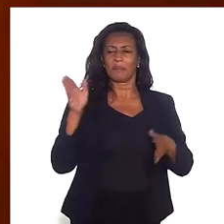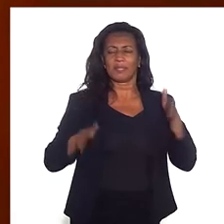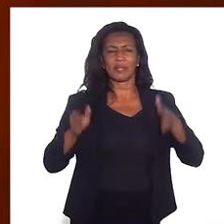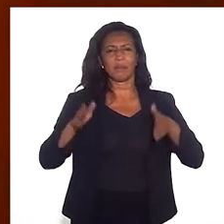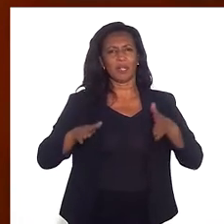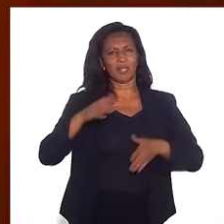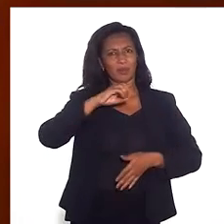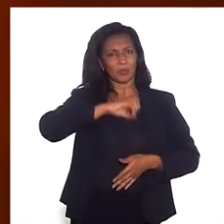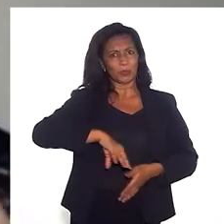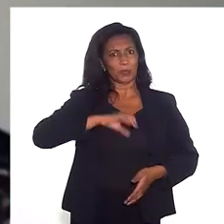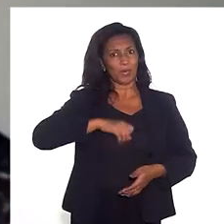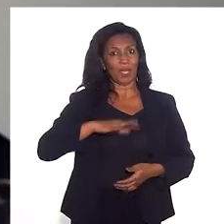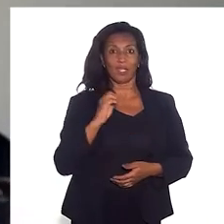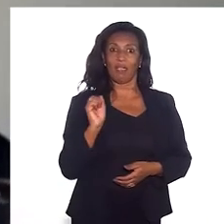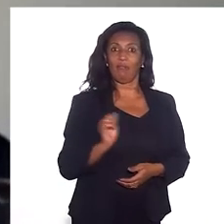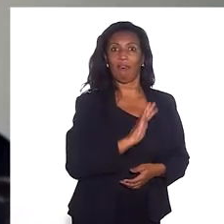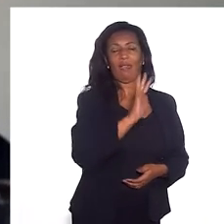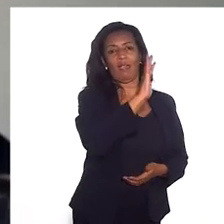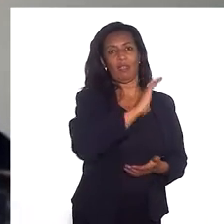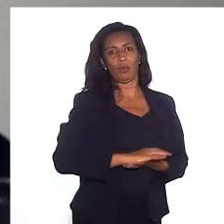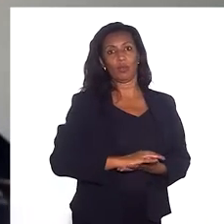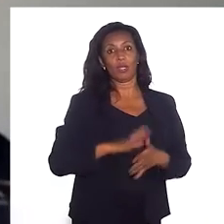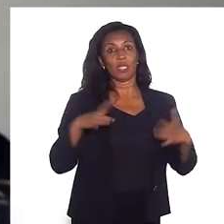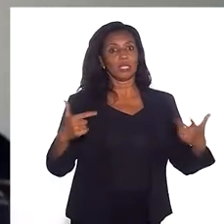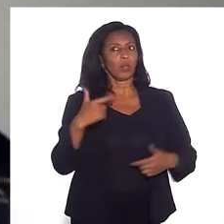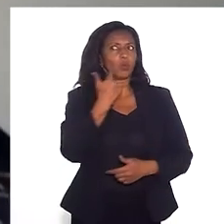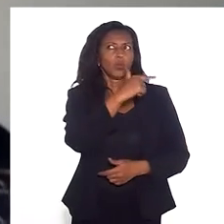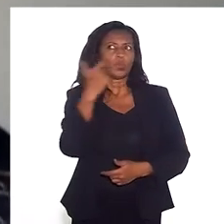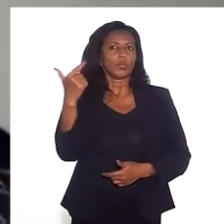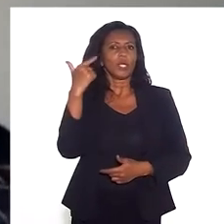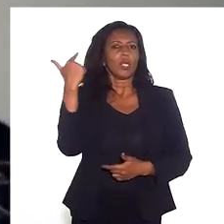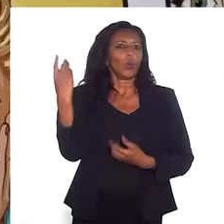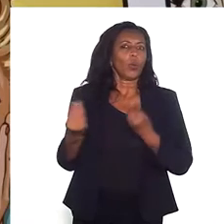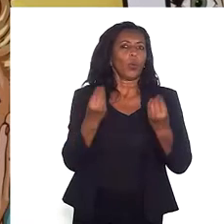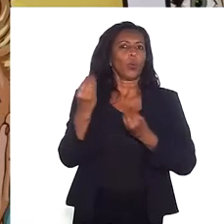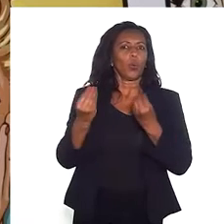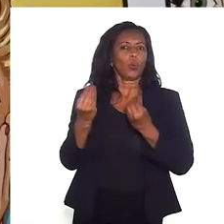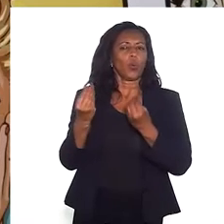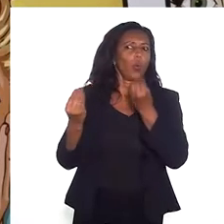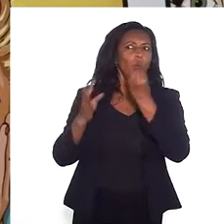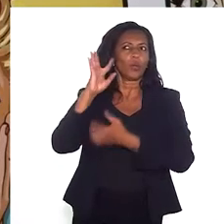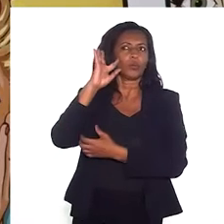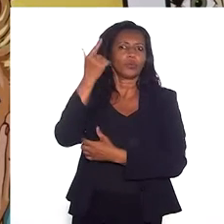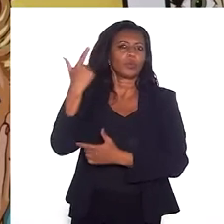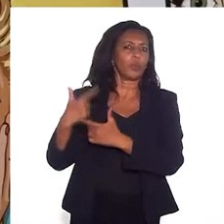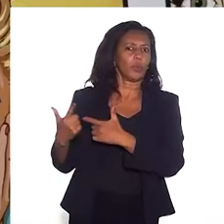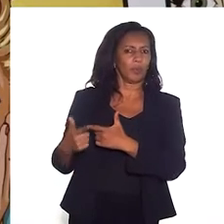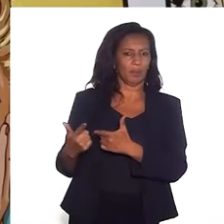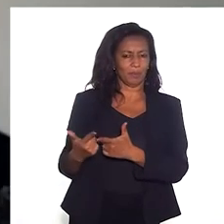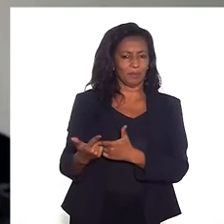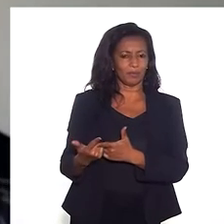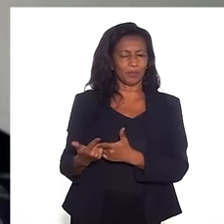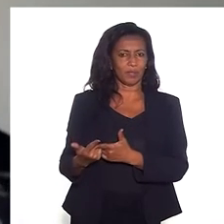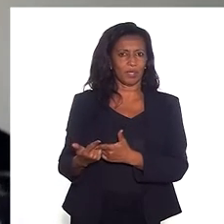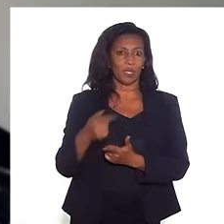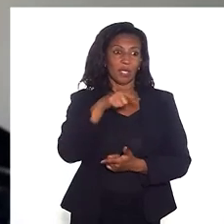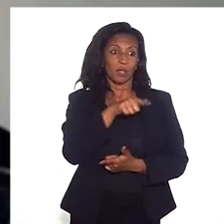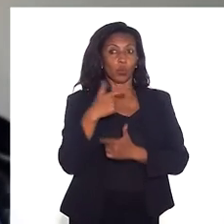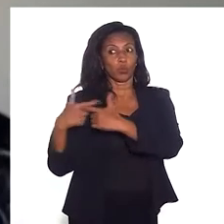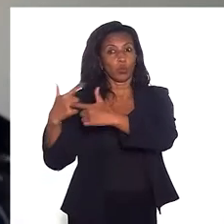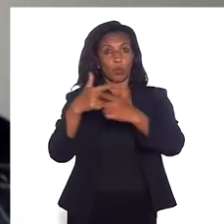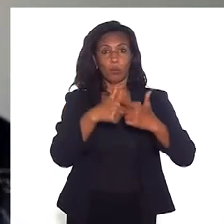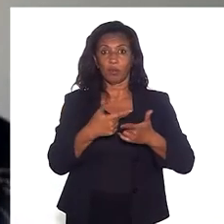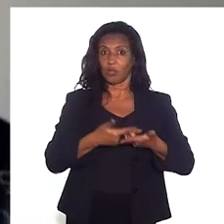nesse período de menstruação vai ser difícil, vai ser caro. Então vão ter outras soluções que vão surgindo e que não deveriam